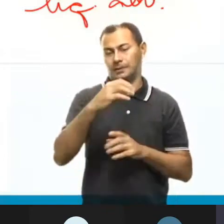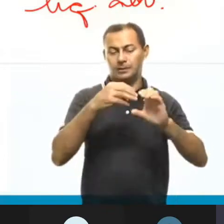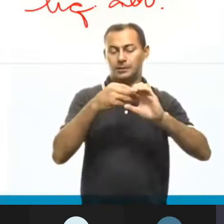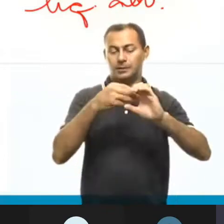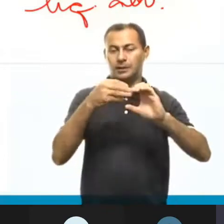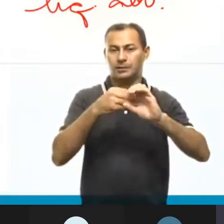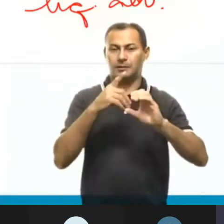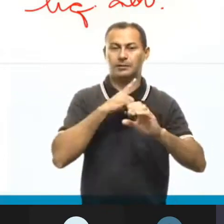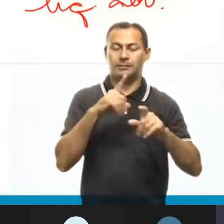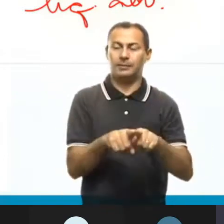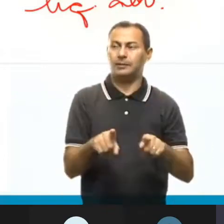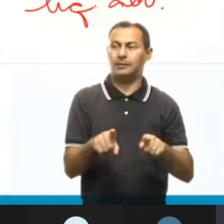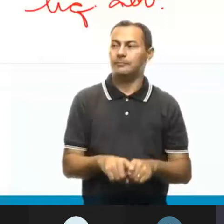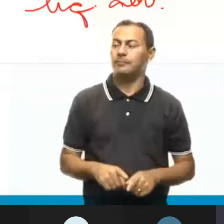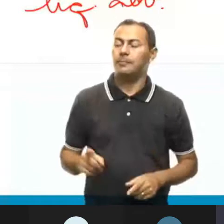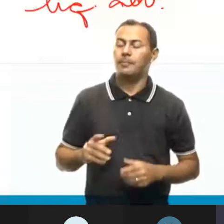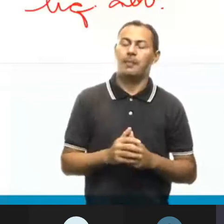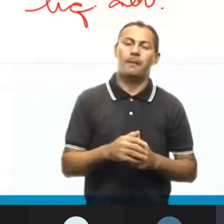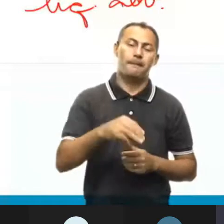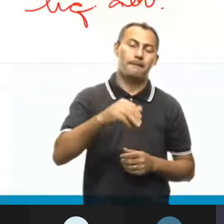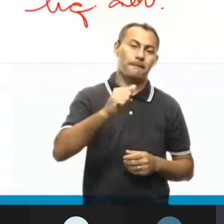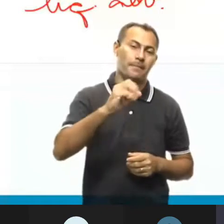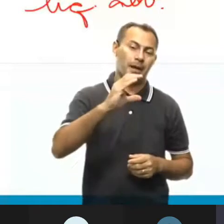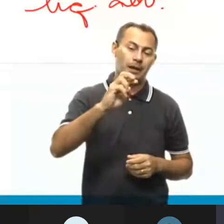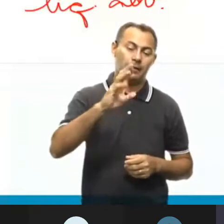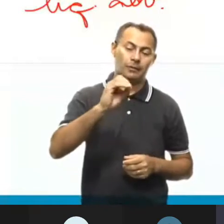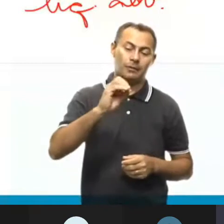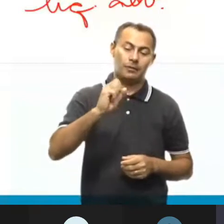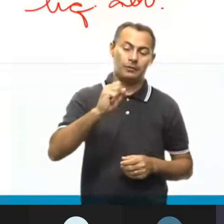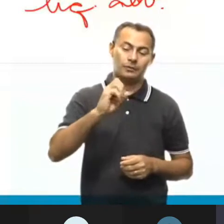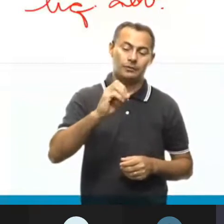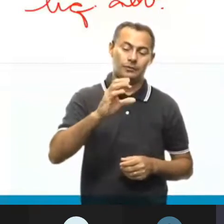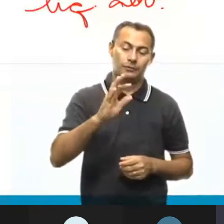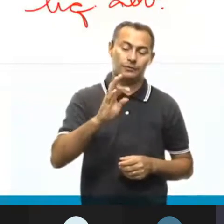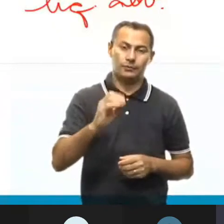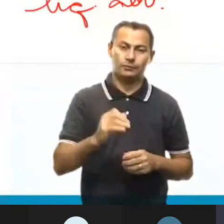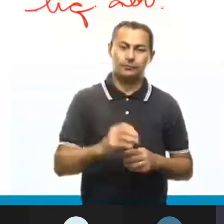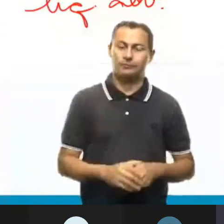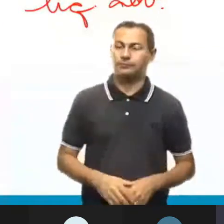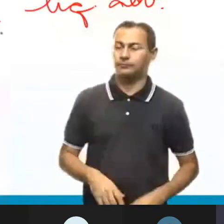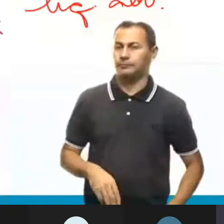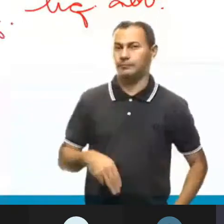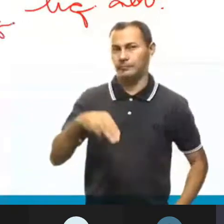de células, nós temos também, né, os macrófagos,